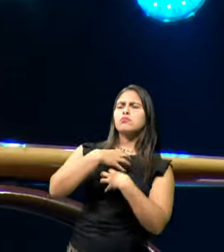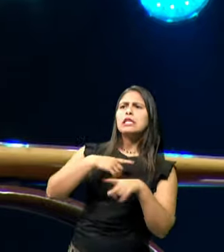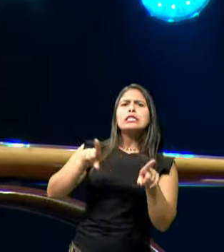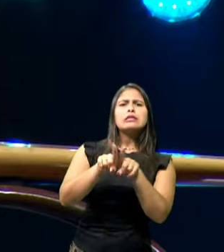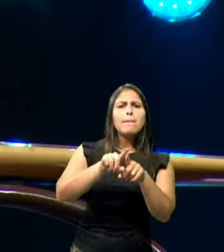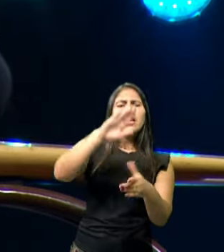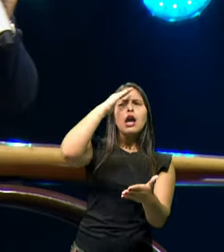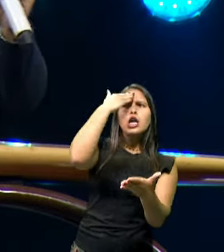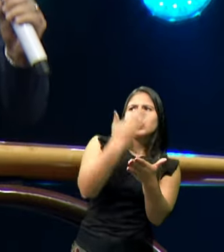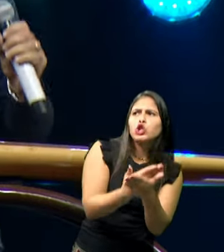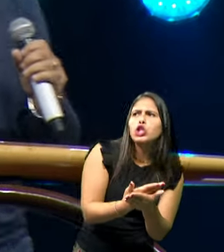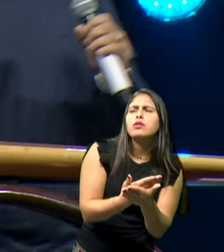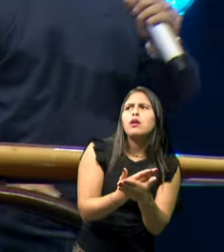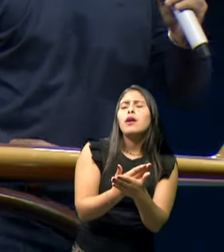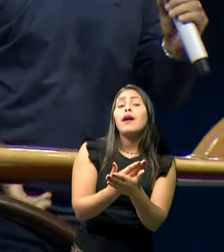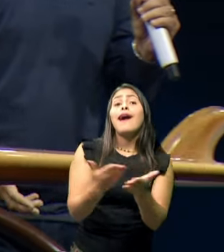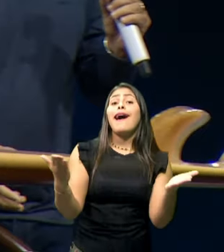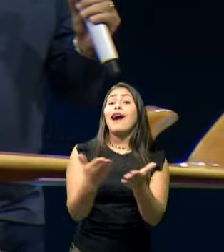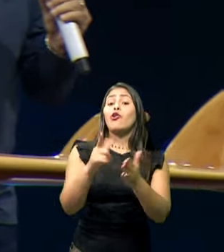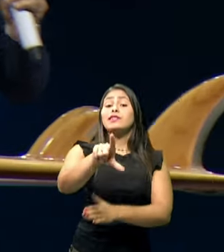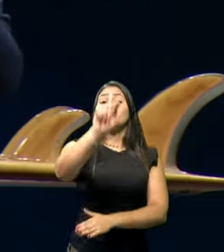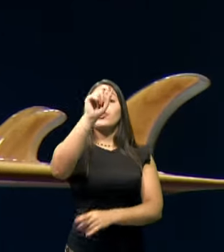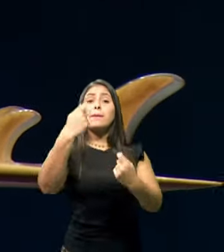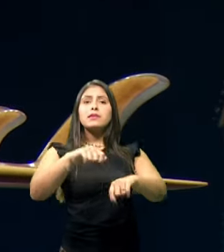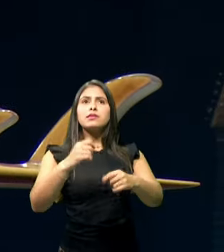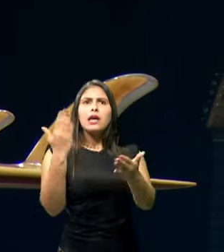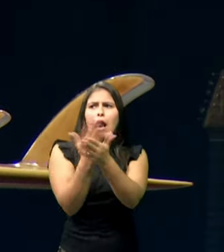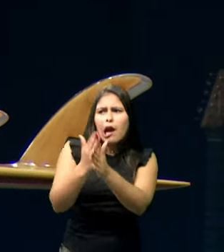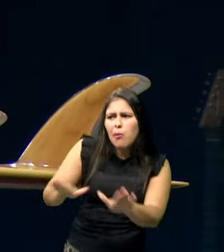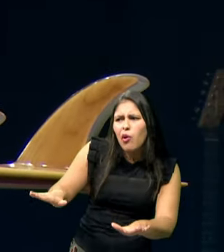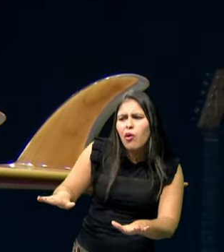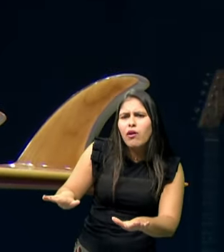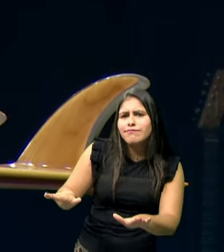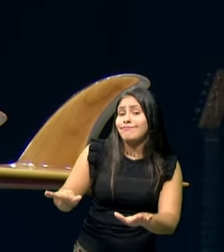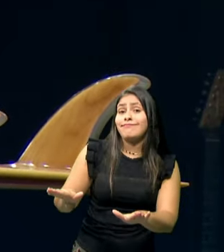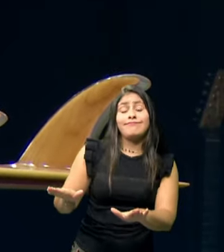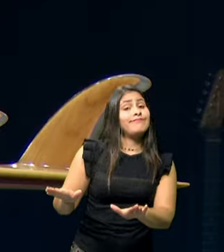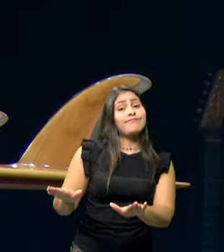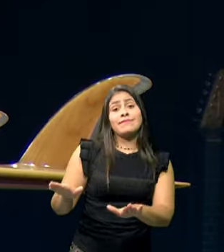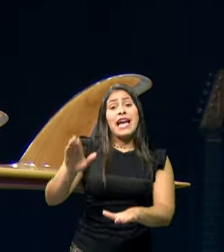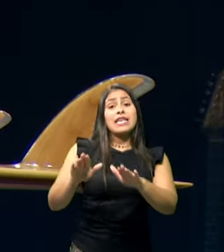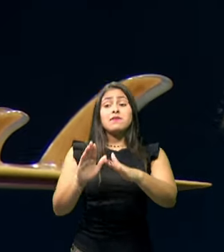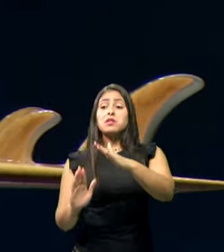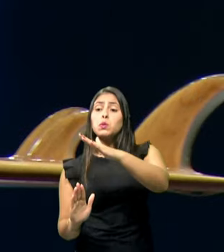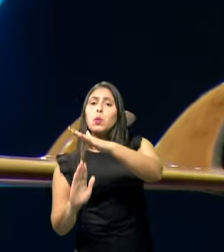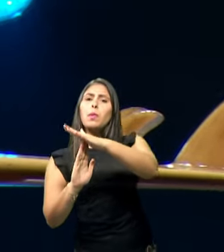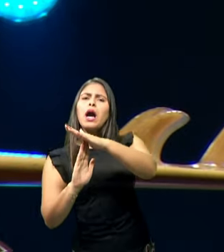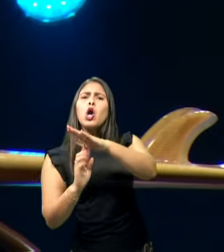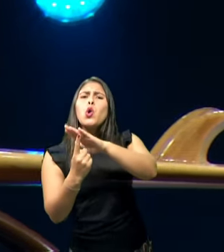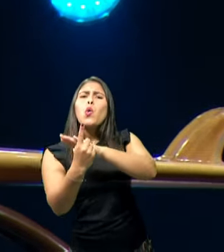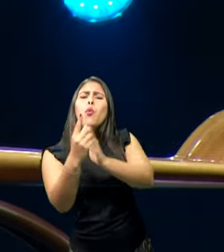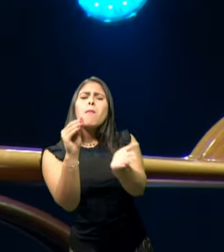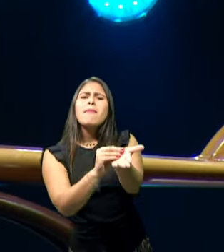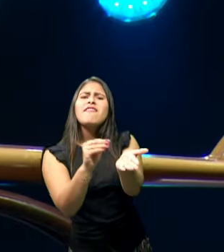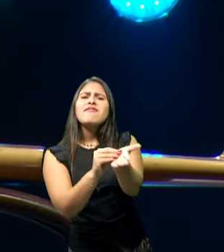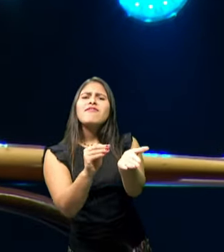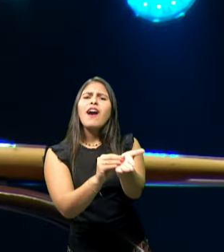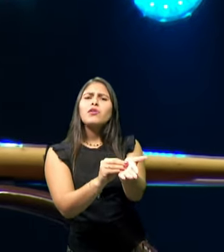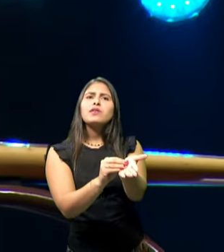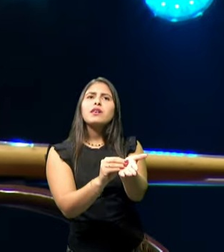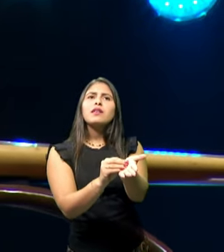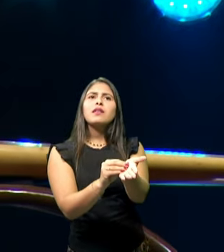por teus princípios, agora uma escolha. Acabou? Tem gente que vem até aqui. Aí falta uma coisinha, um